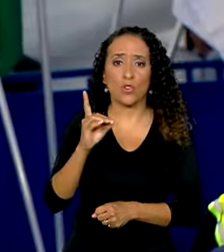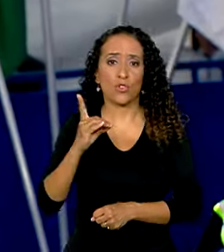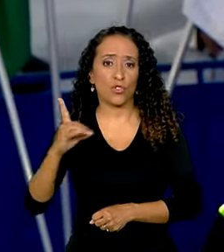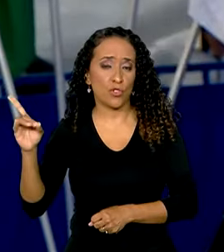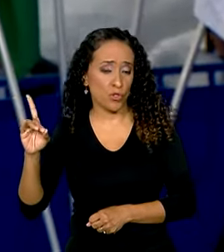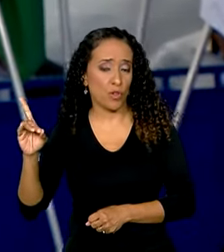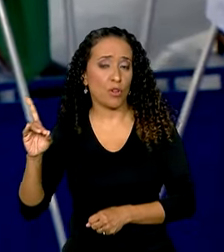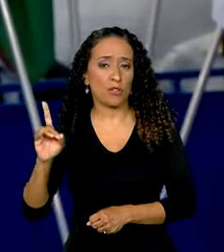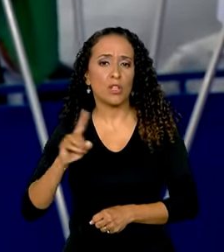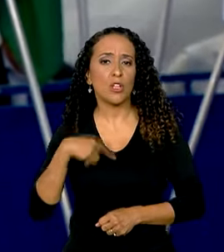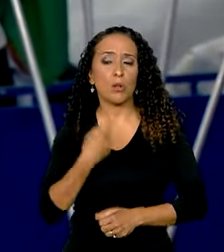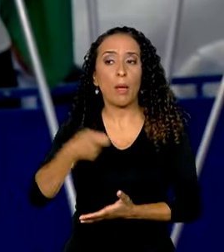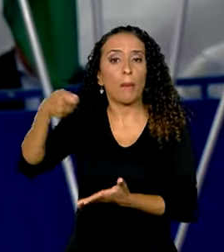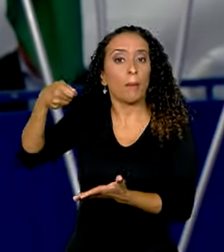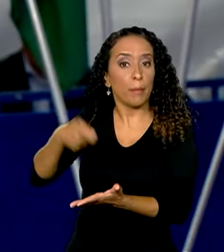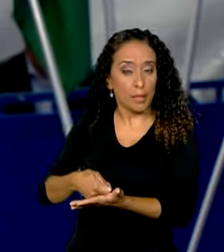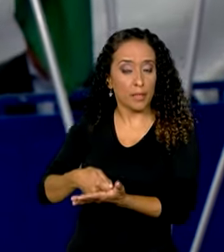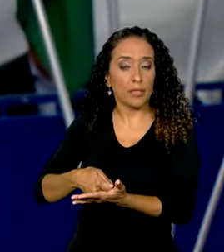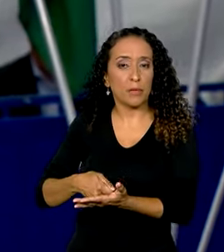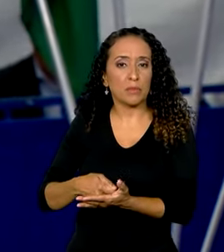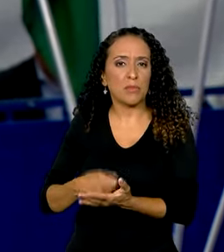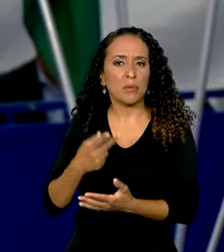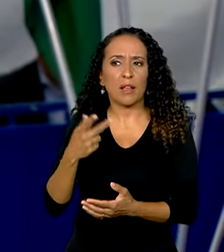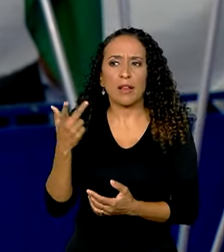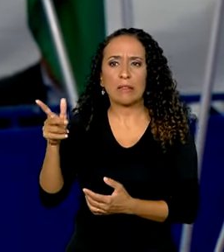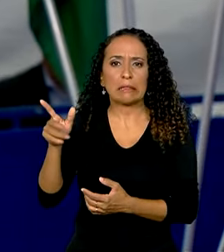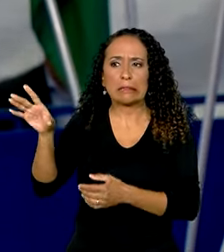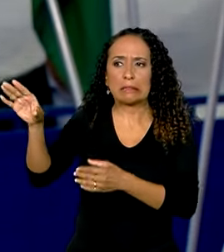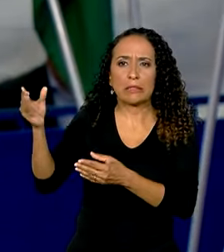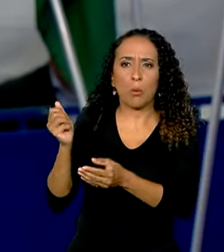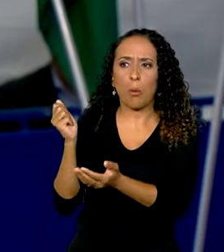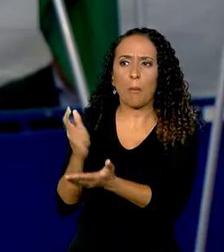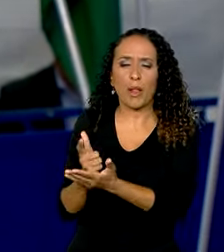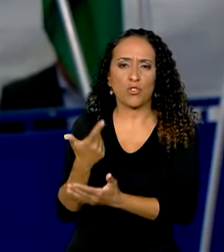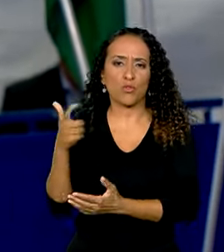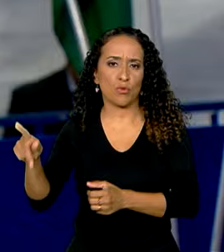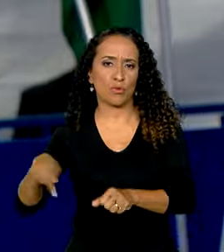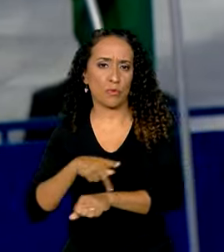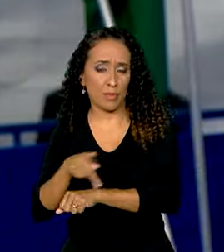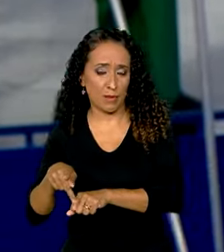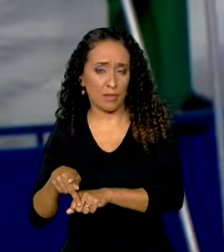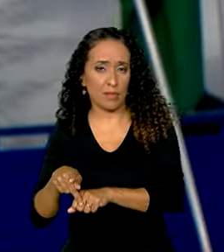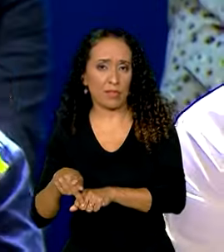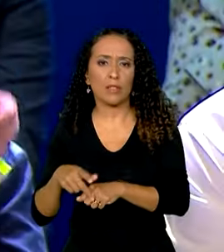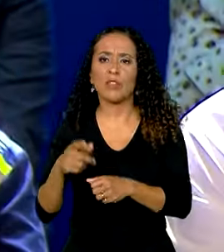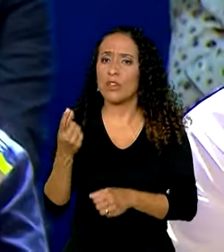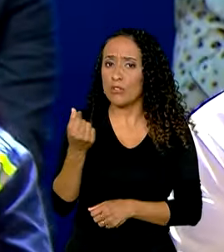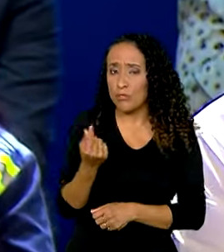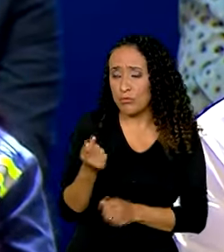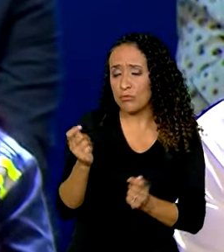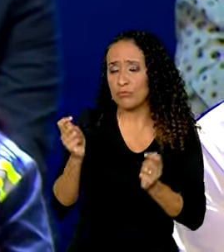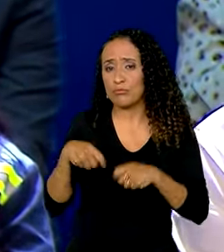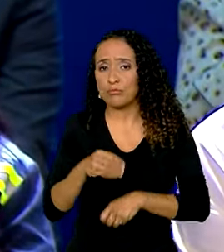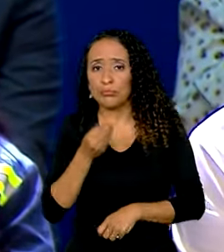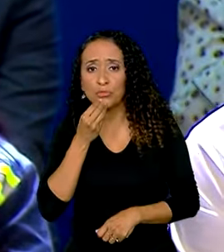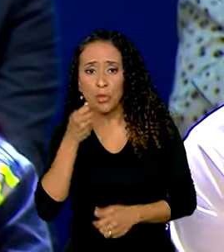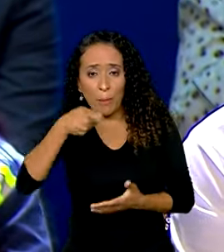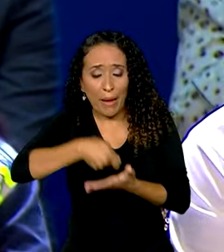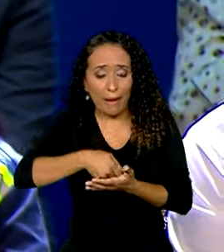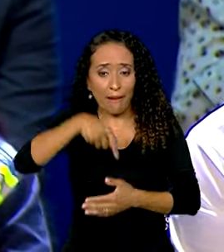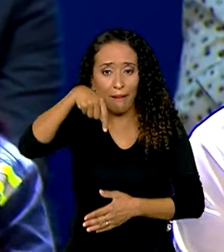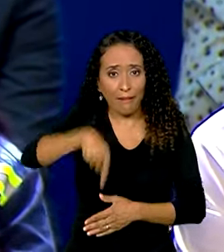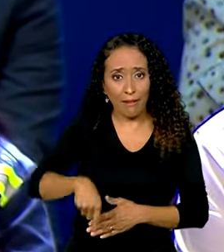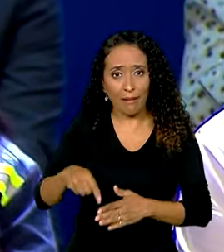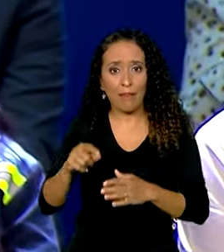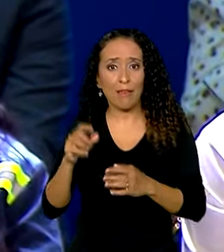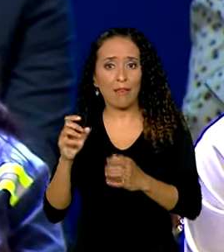US$ 25 bilhões que nós pagamos, sabe, para importar fertilizante para o Brasil. Esse dinheiro poderia ter sido pago para